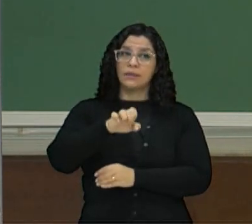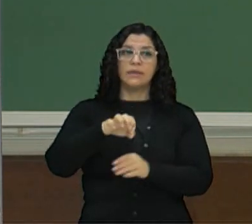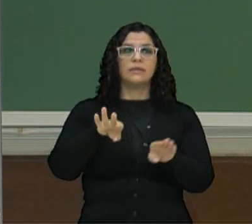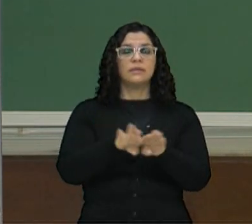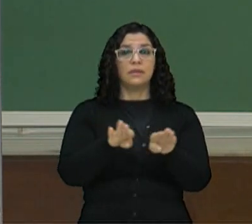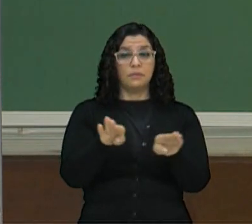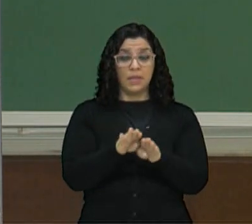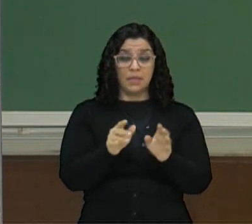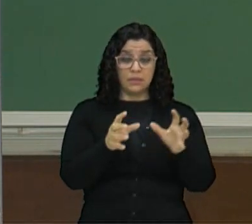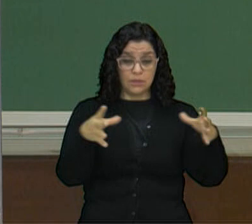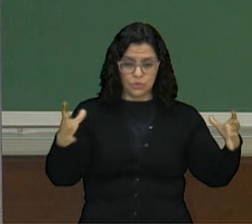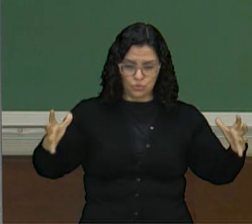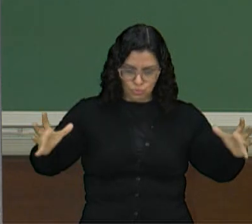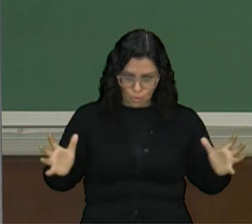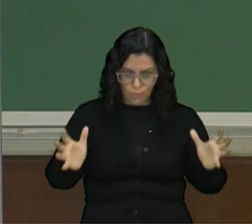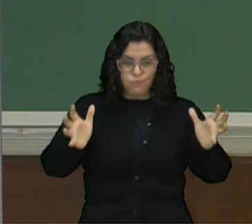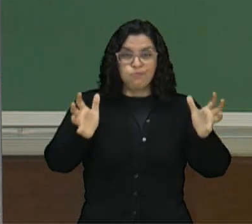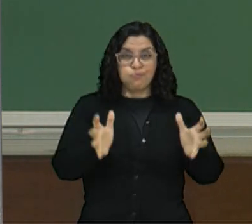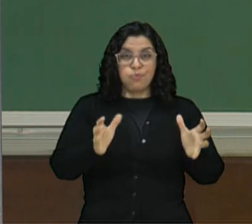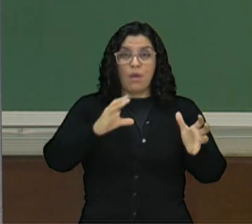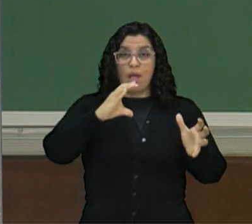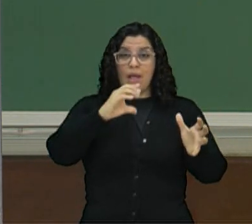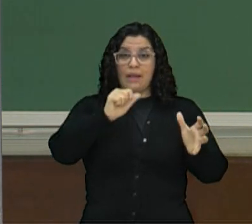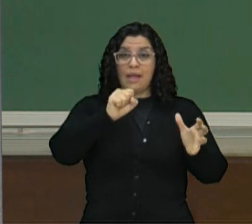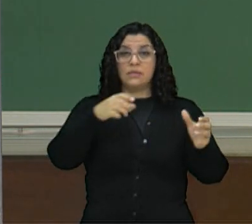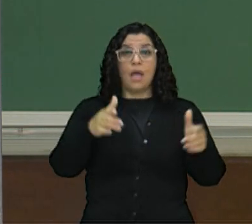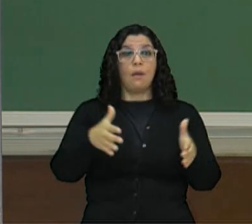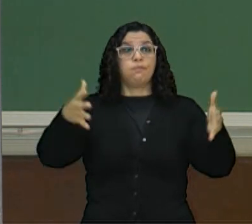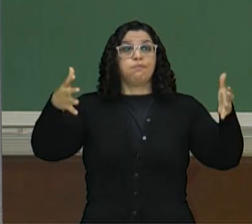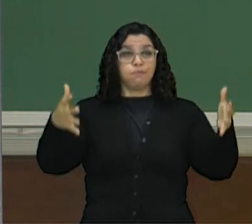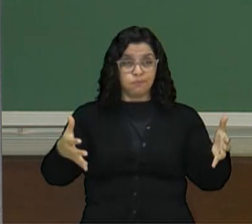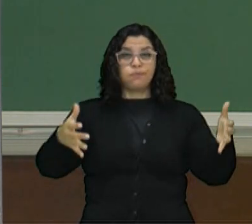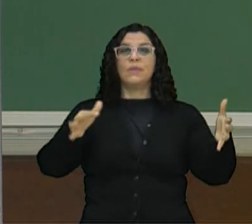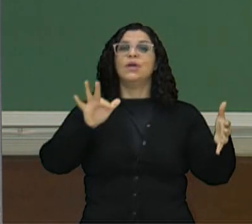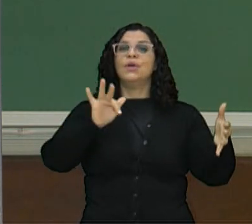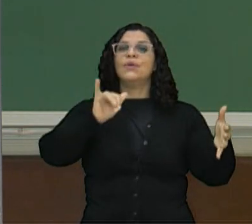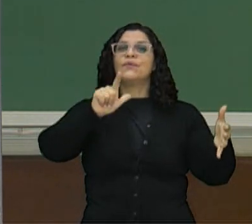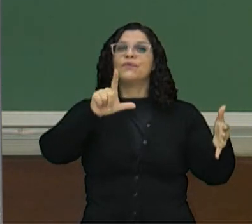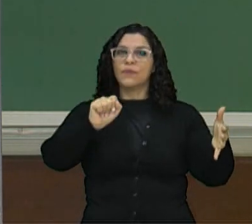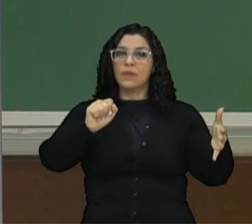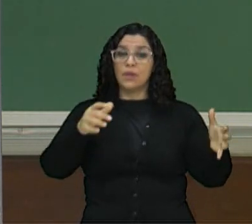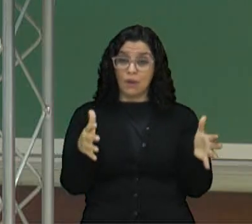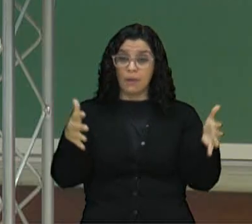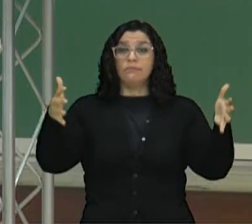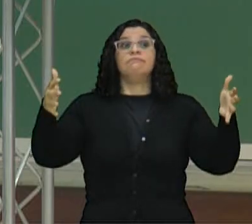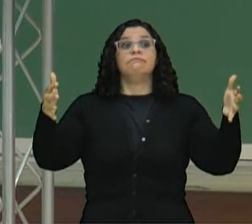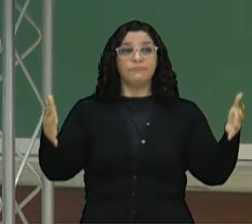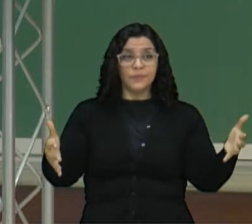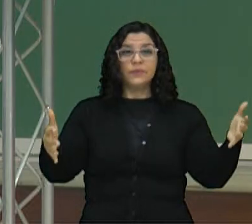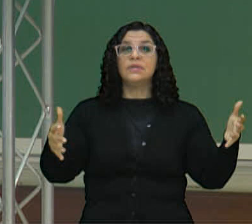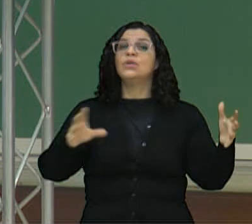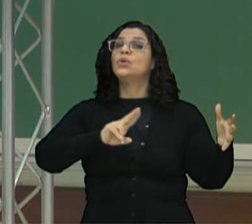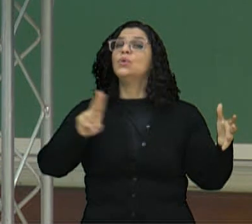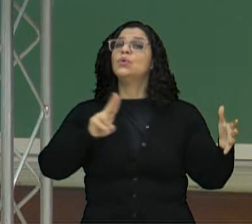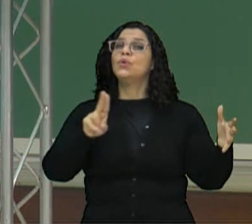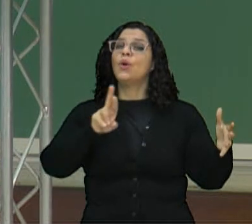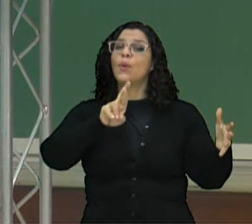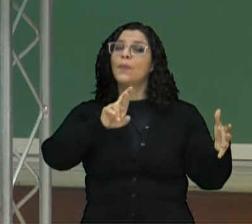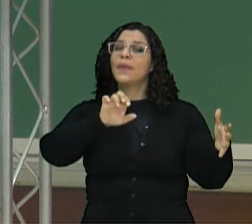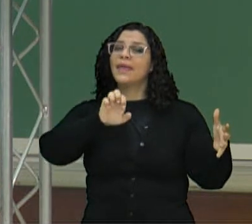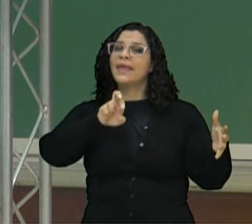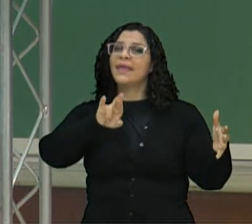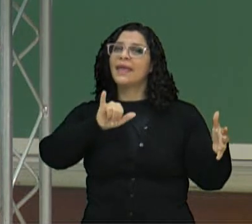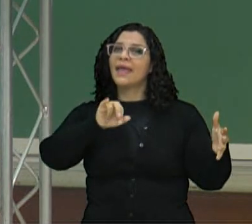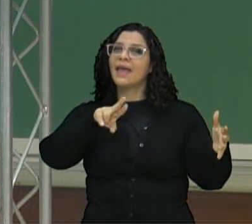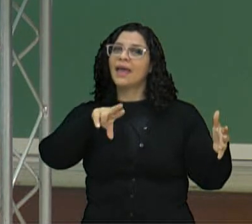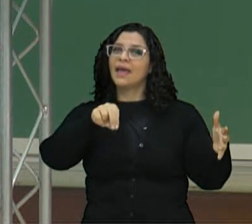as ordens similares dentro de uma mesma classe, as classes similares dentro de um mesmo filo e os filos